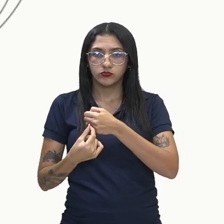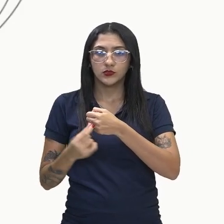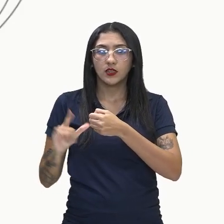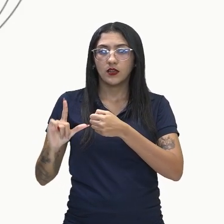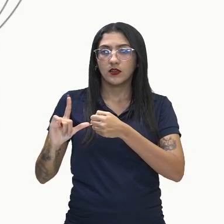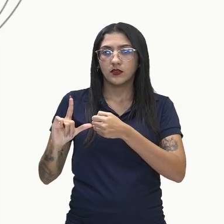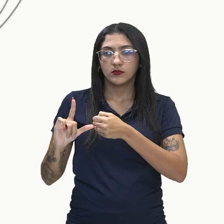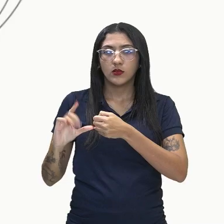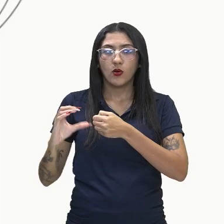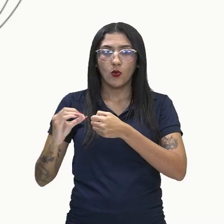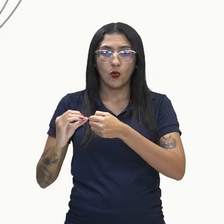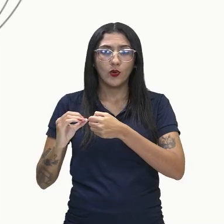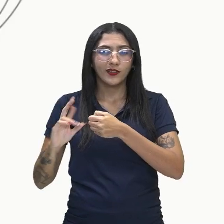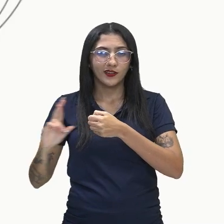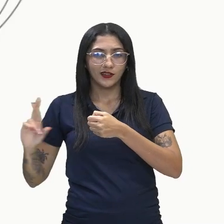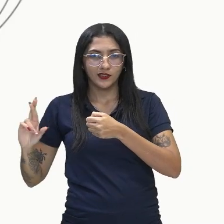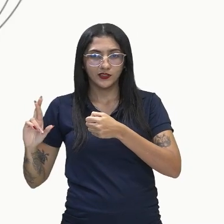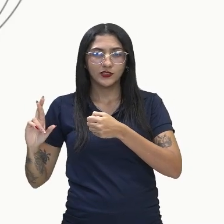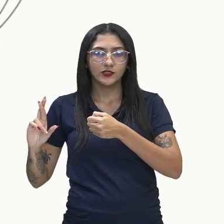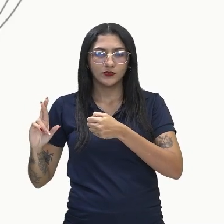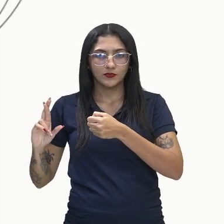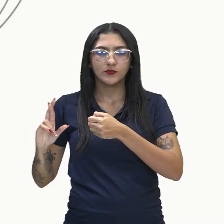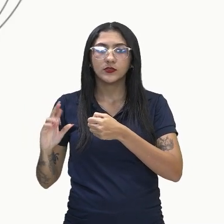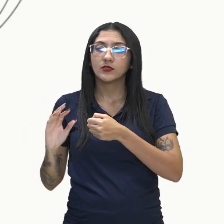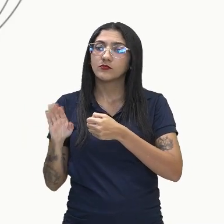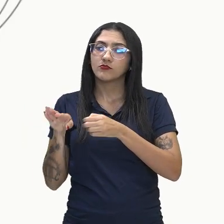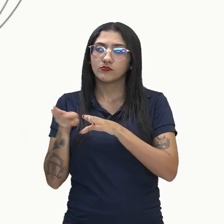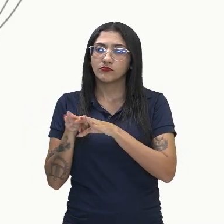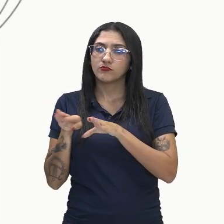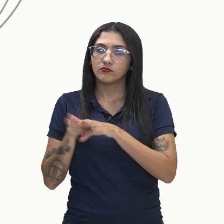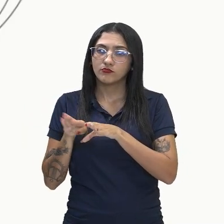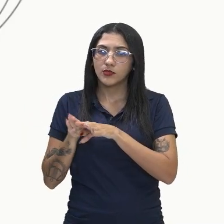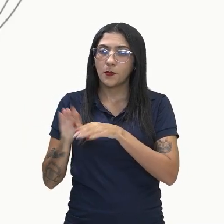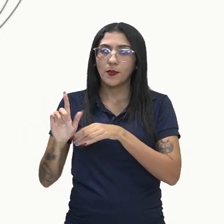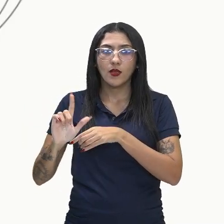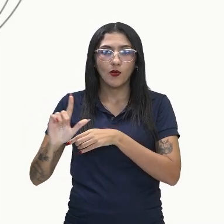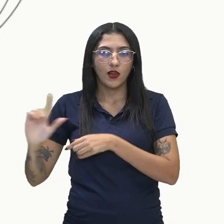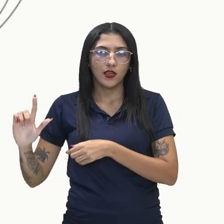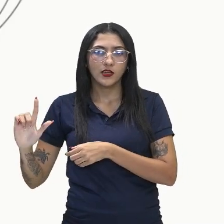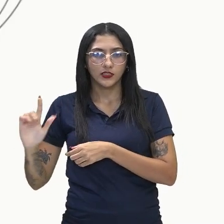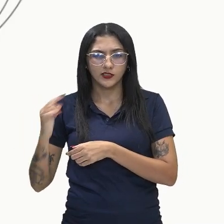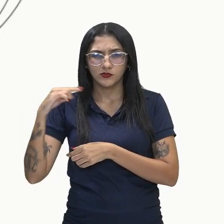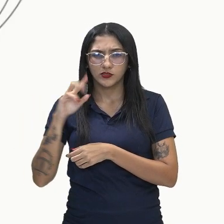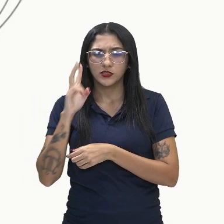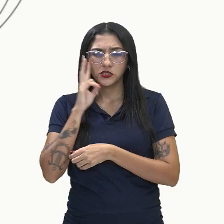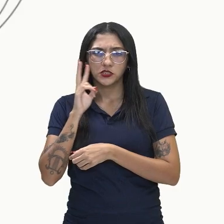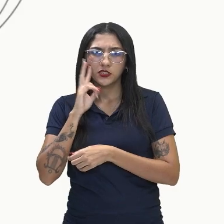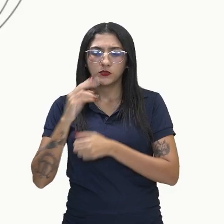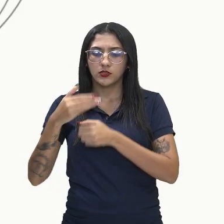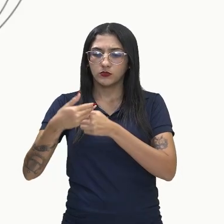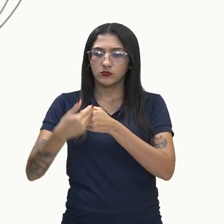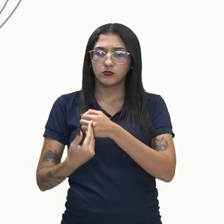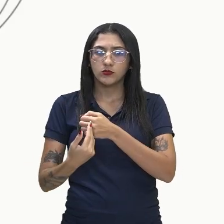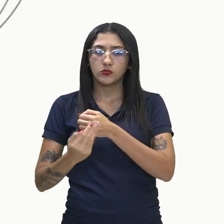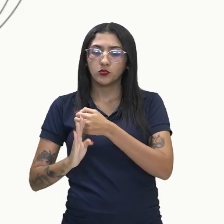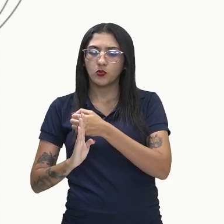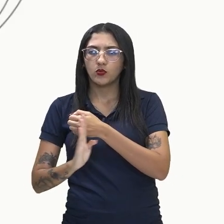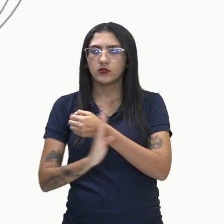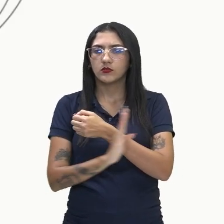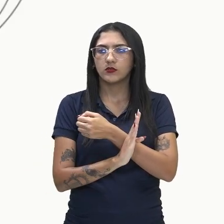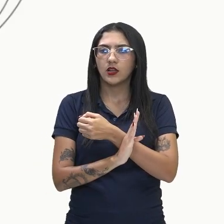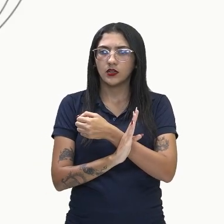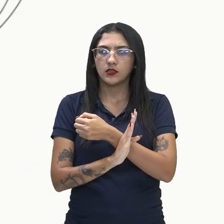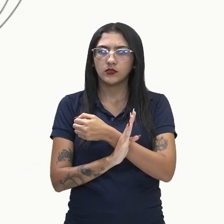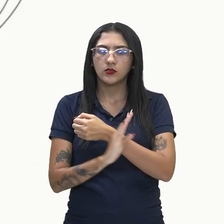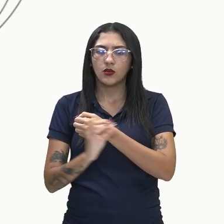hemisfério oriental, que pode ser também o hemisfério leste, né? E o hemisfério ocidental, que pode